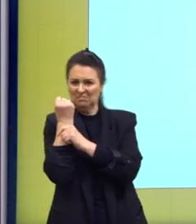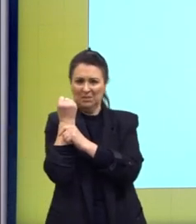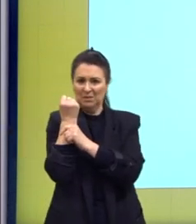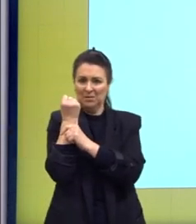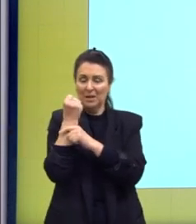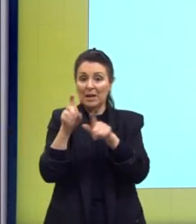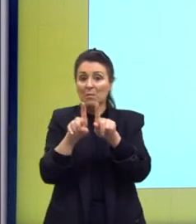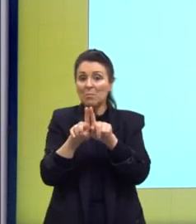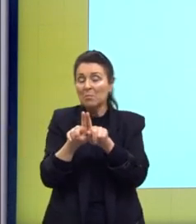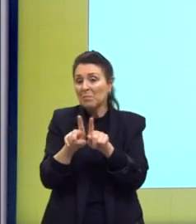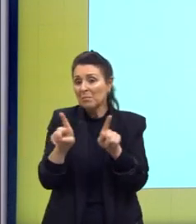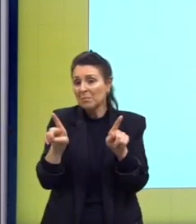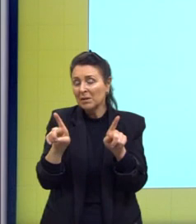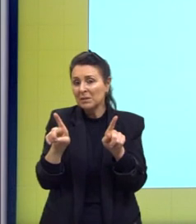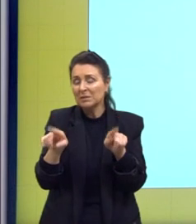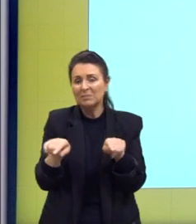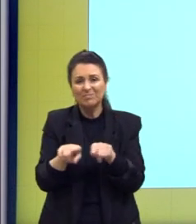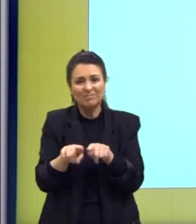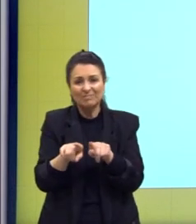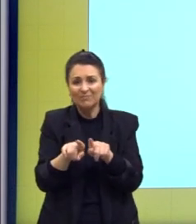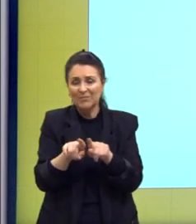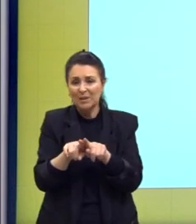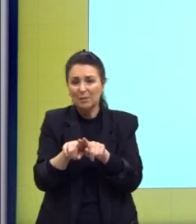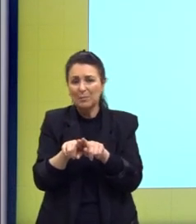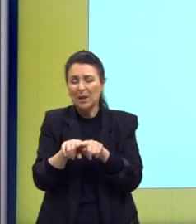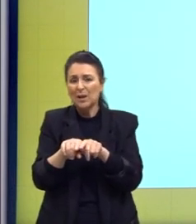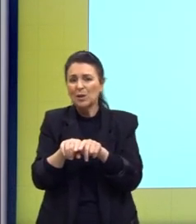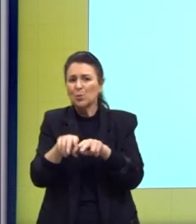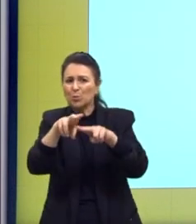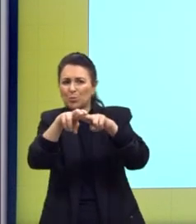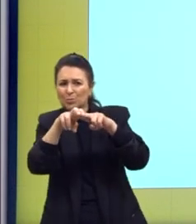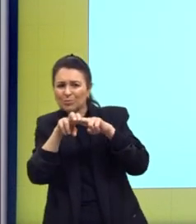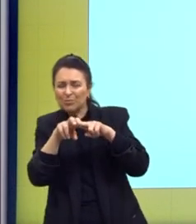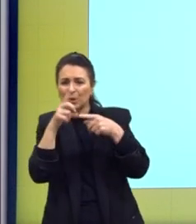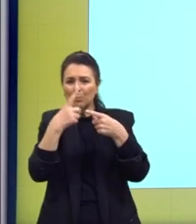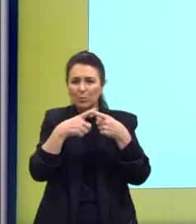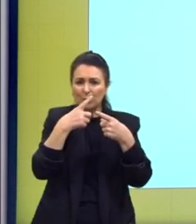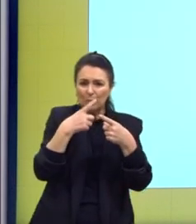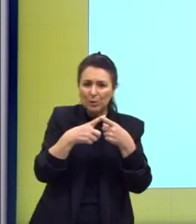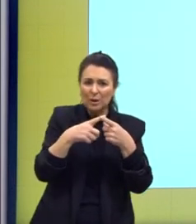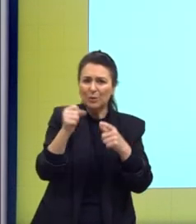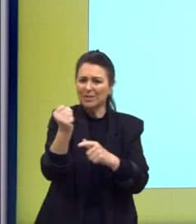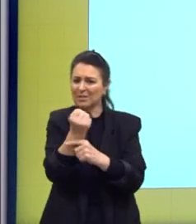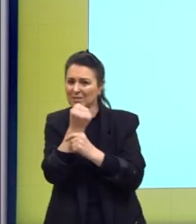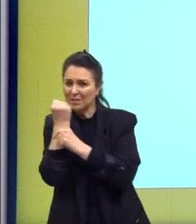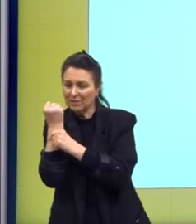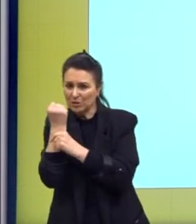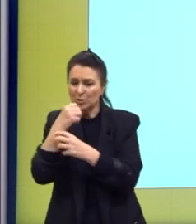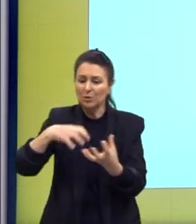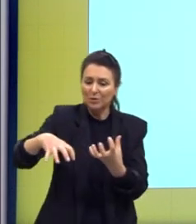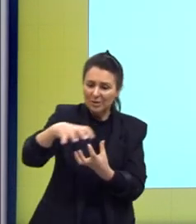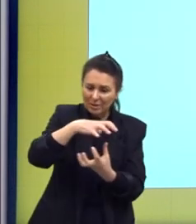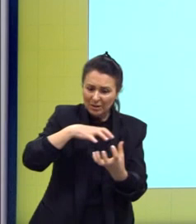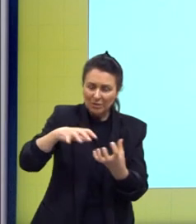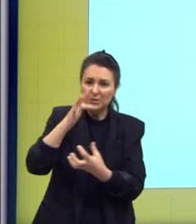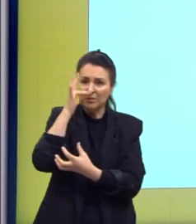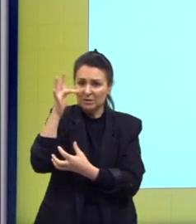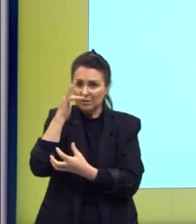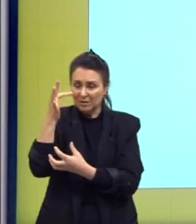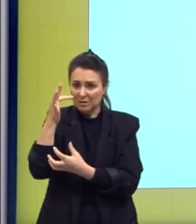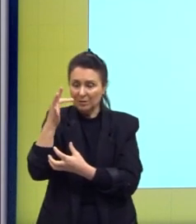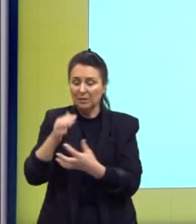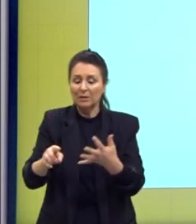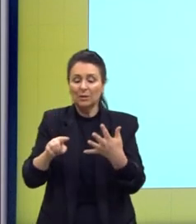e não é também a causa o motivo principal não é o que defendiam uma Revolução Francesa né então